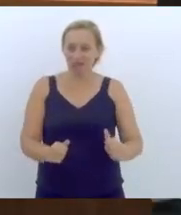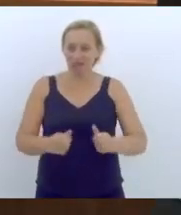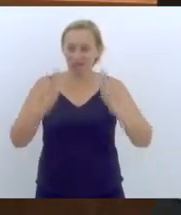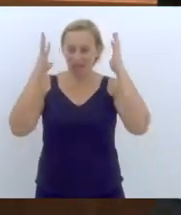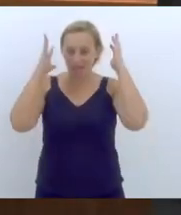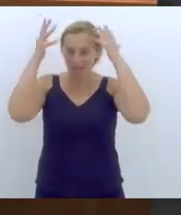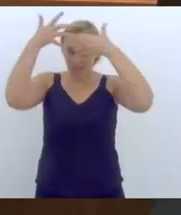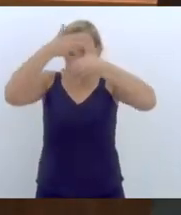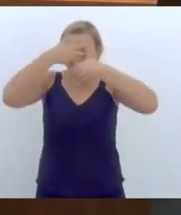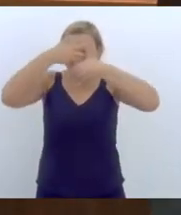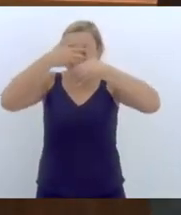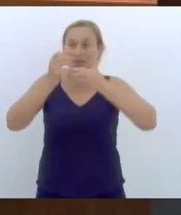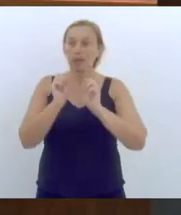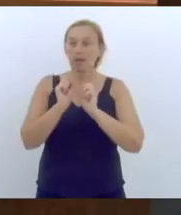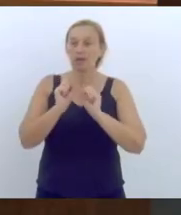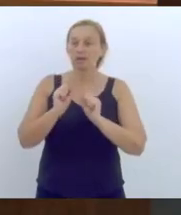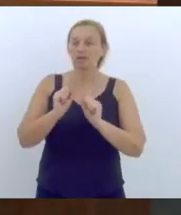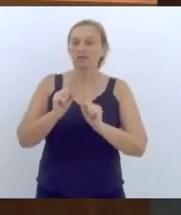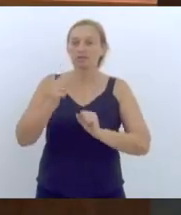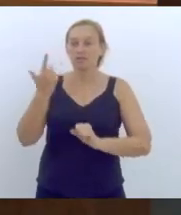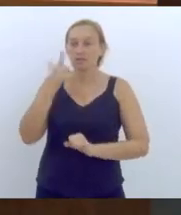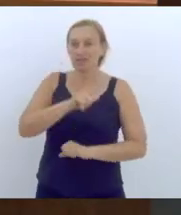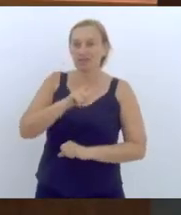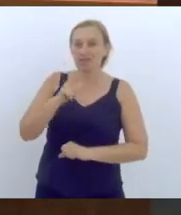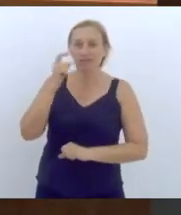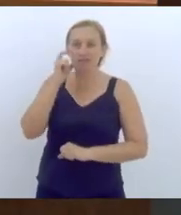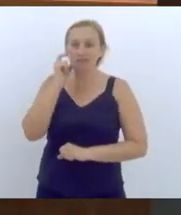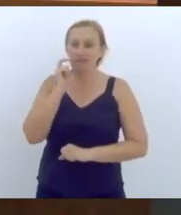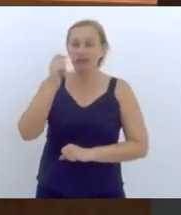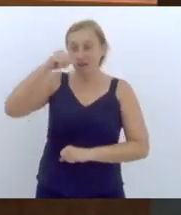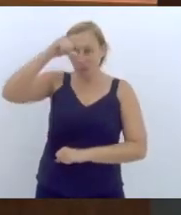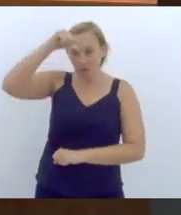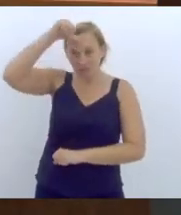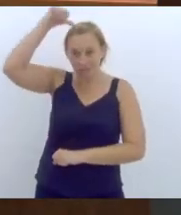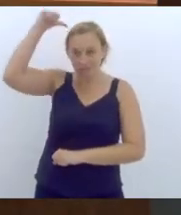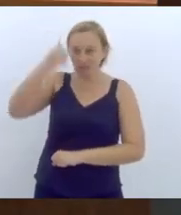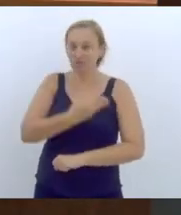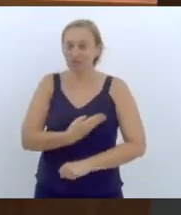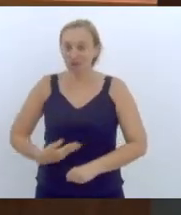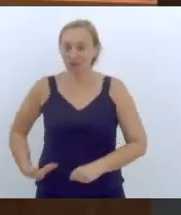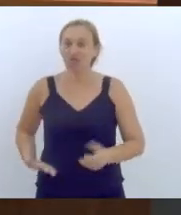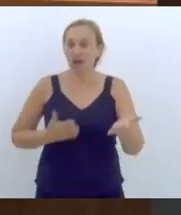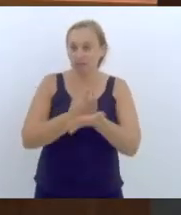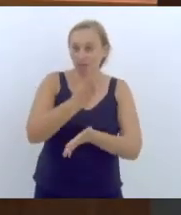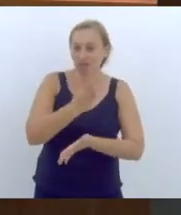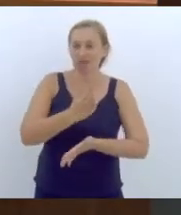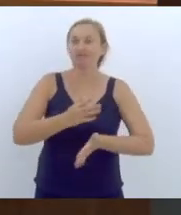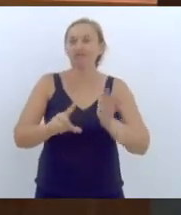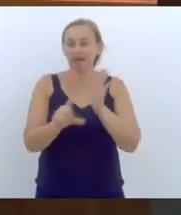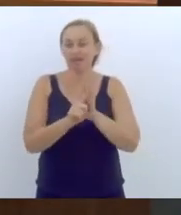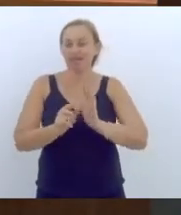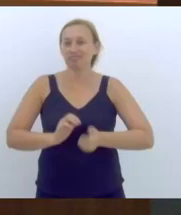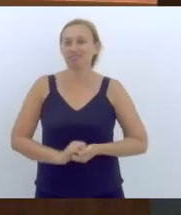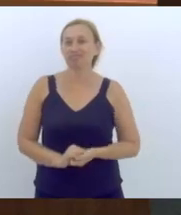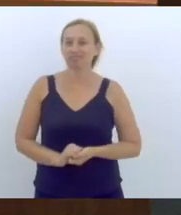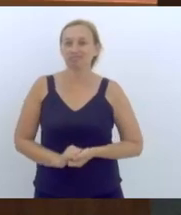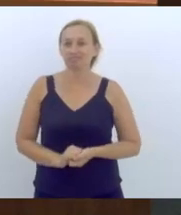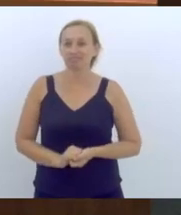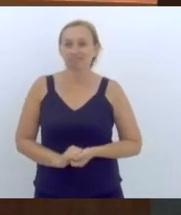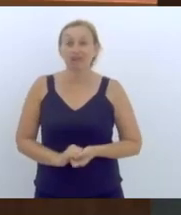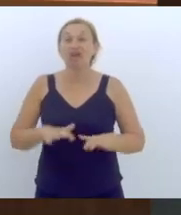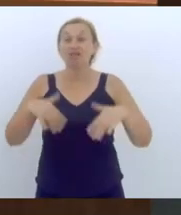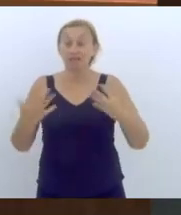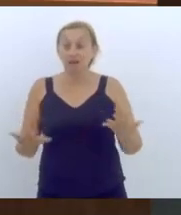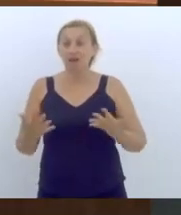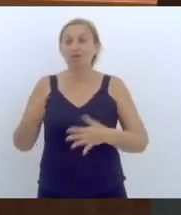possa colocar e executar essa lei. Afinal de contas, precisamos ter dados sobre esse tipo de violência. Então,